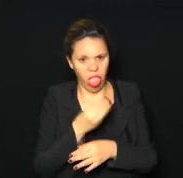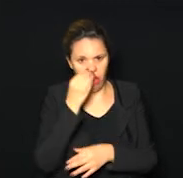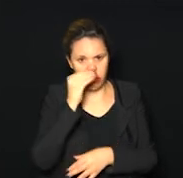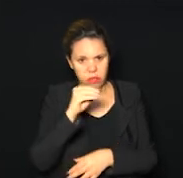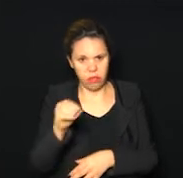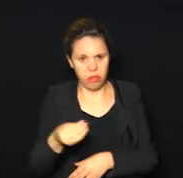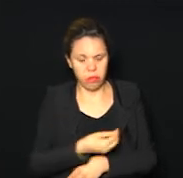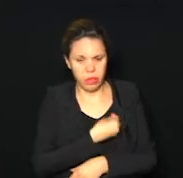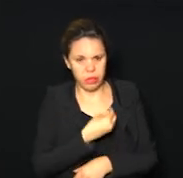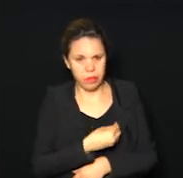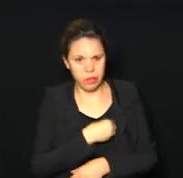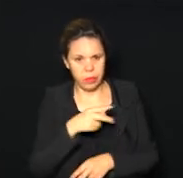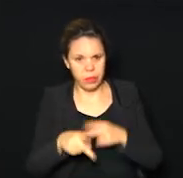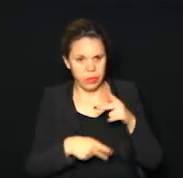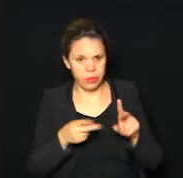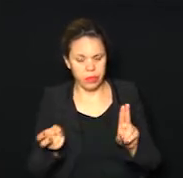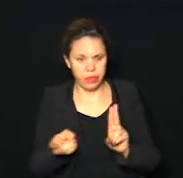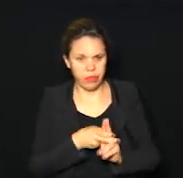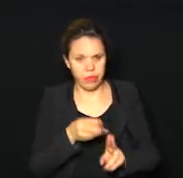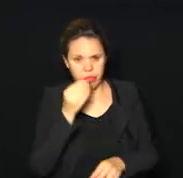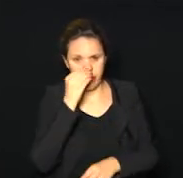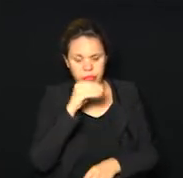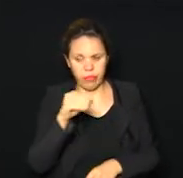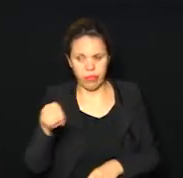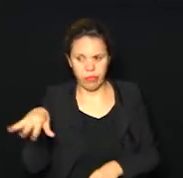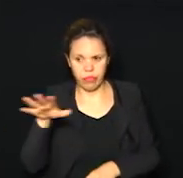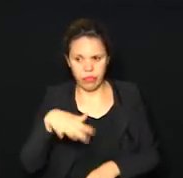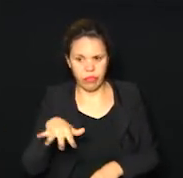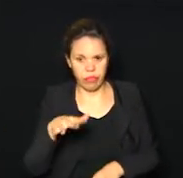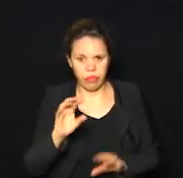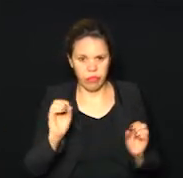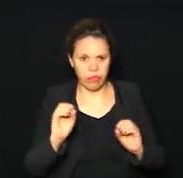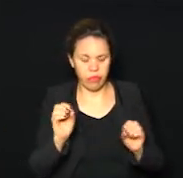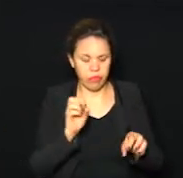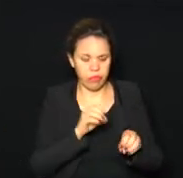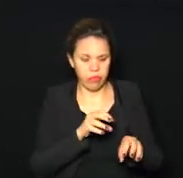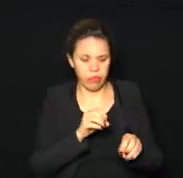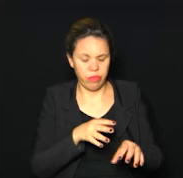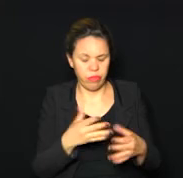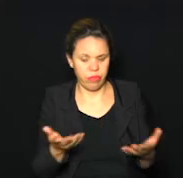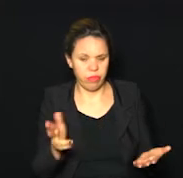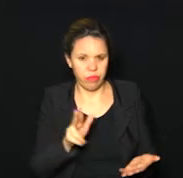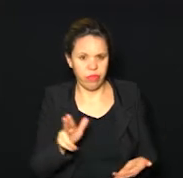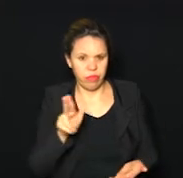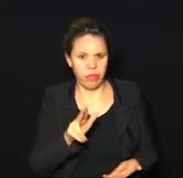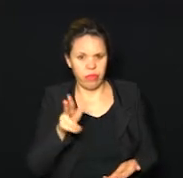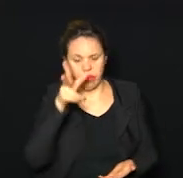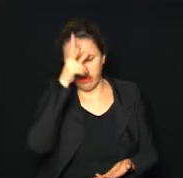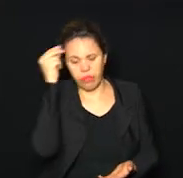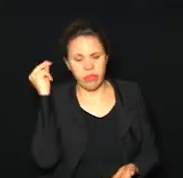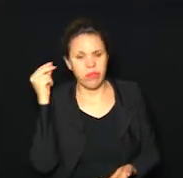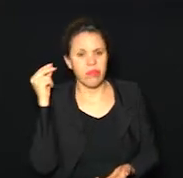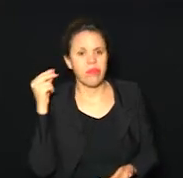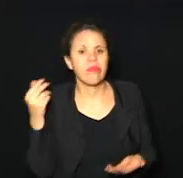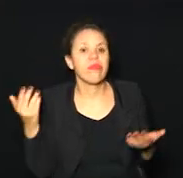vidas, não está nem aí para o SUS, não está nem aí para a educação, para a universidade pública,